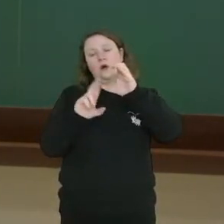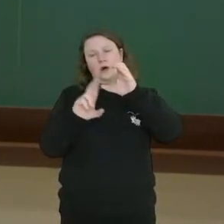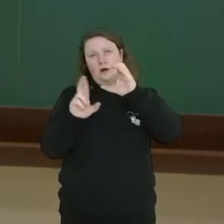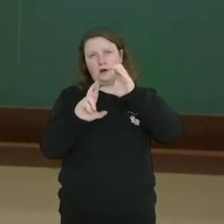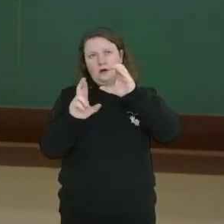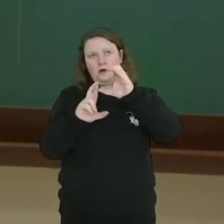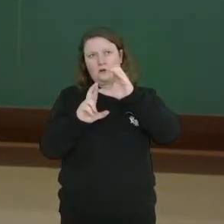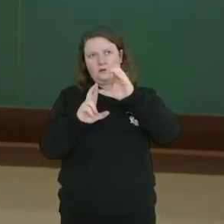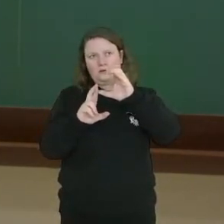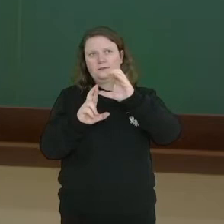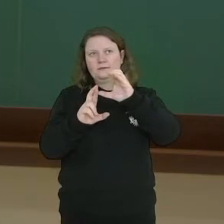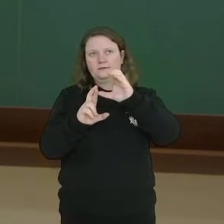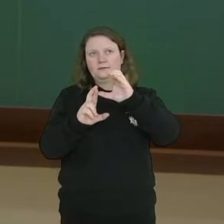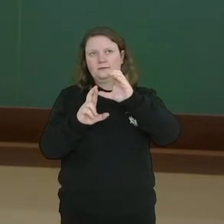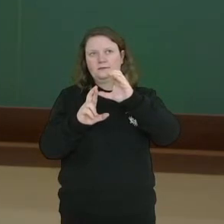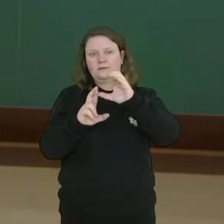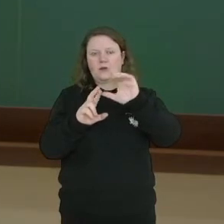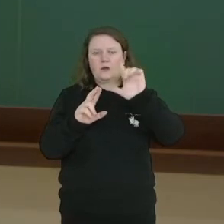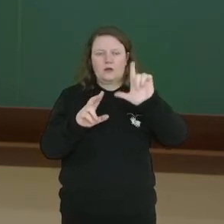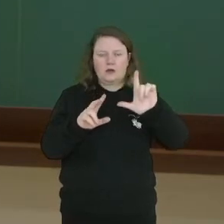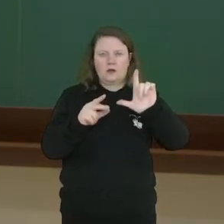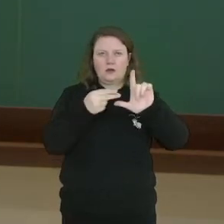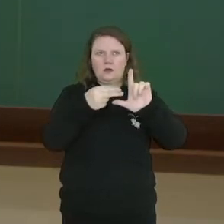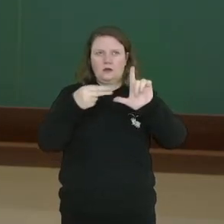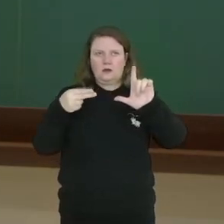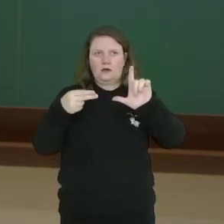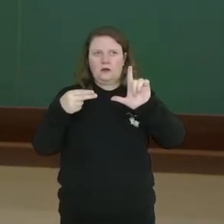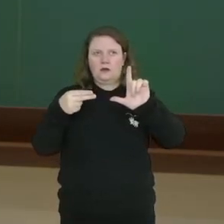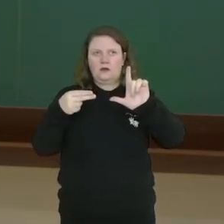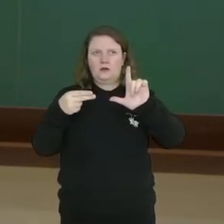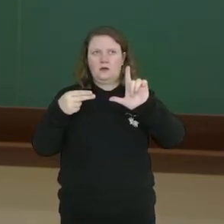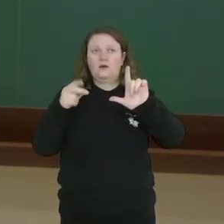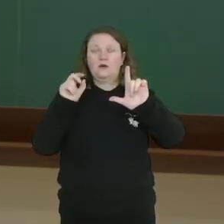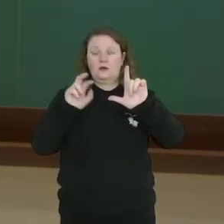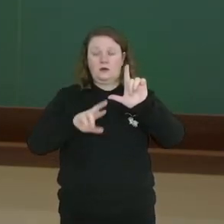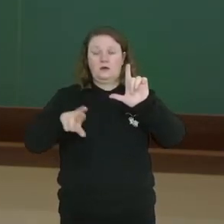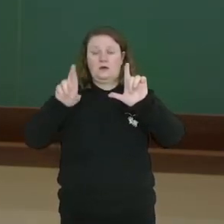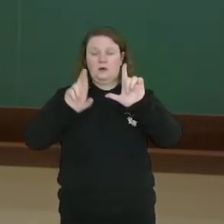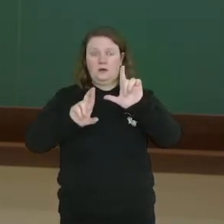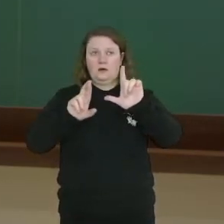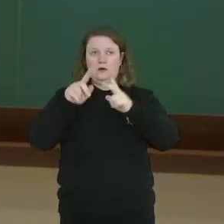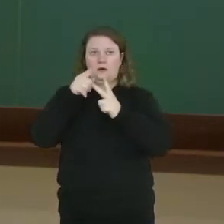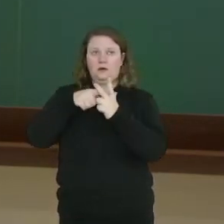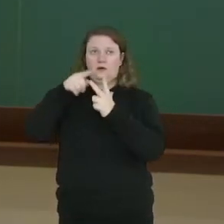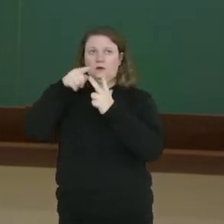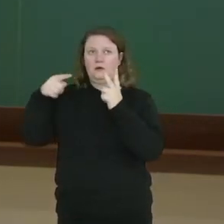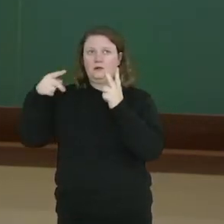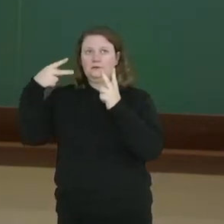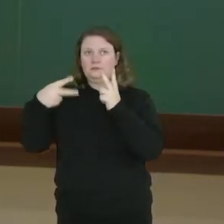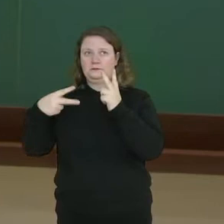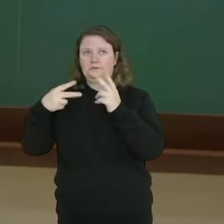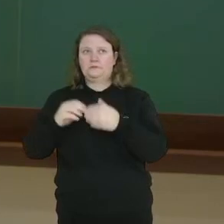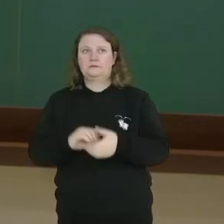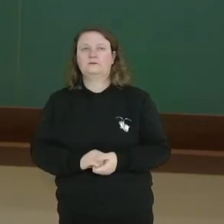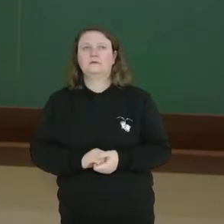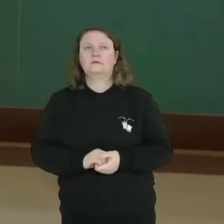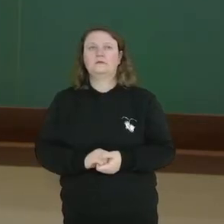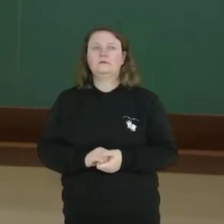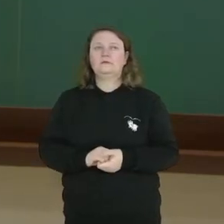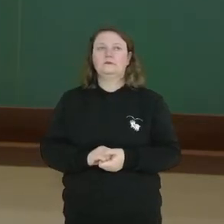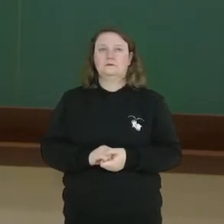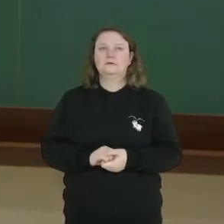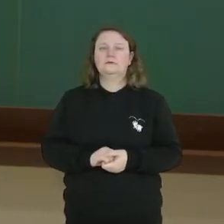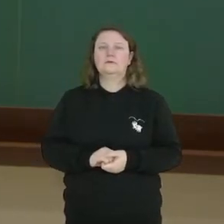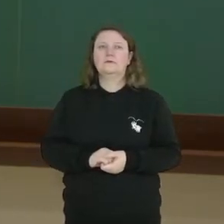o raio em função do lado, ou o lado em função do raio. Então, se eu tenho o lado do quadrado, o raio é R raiz